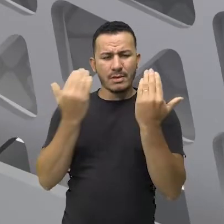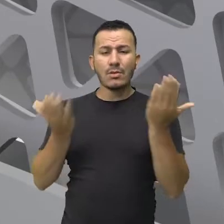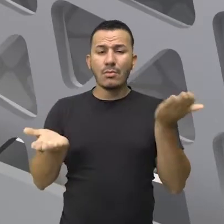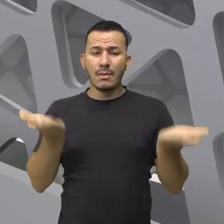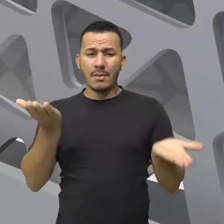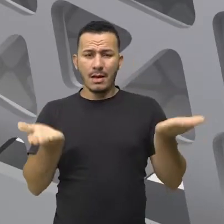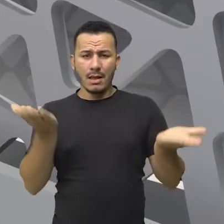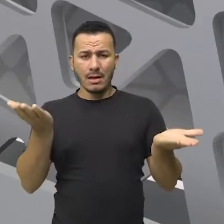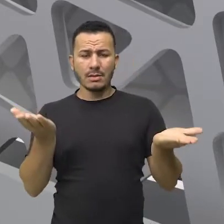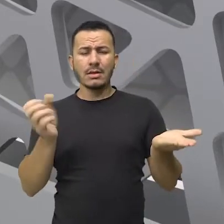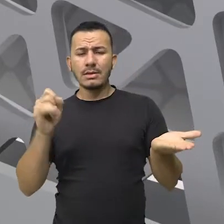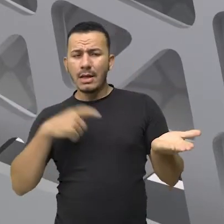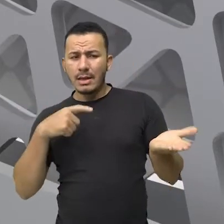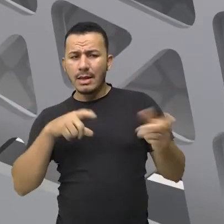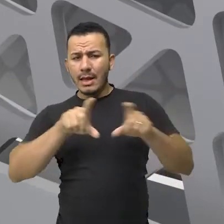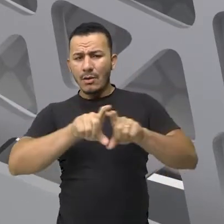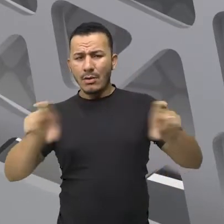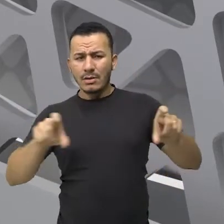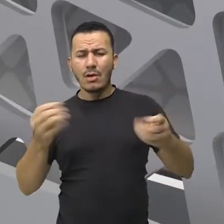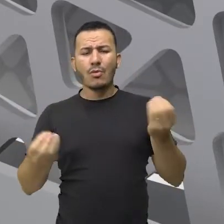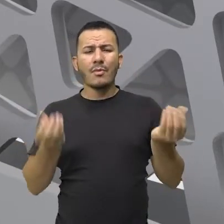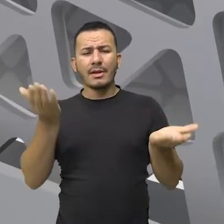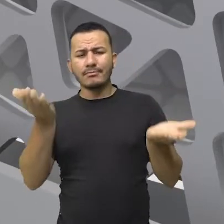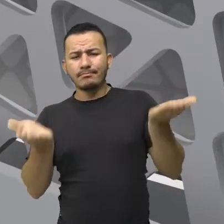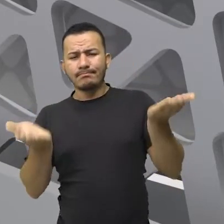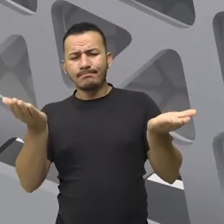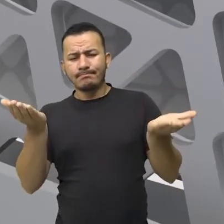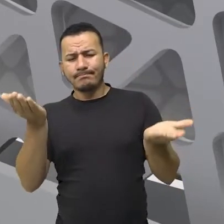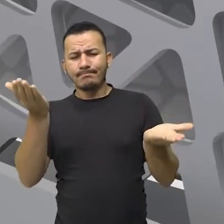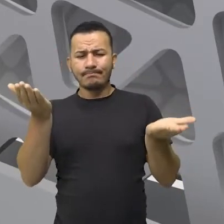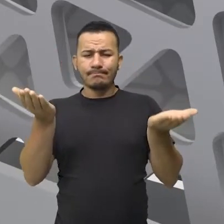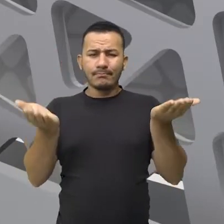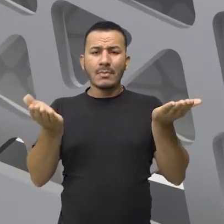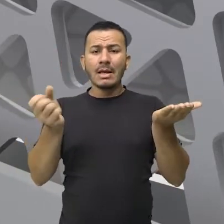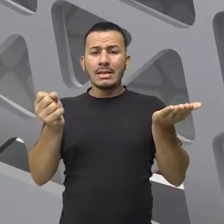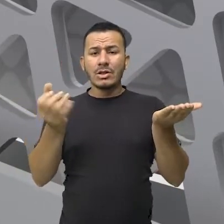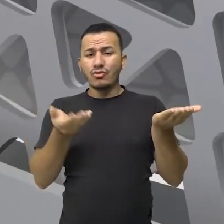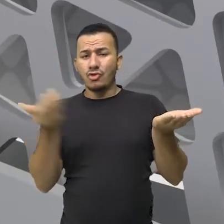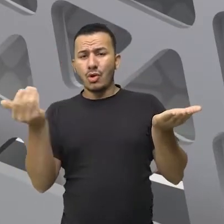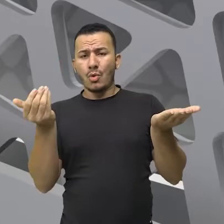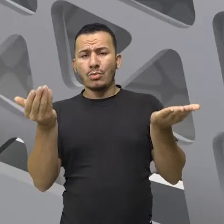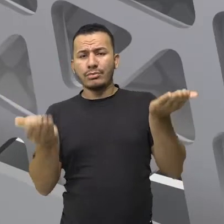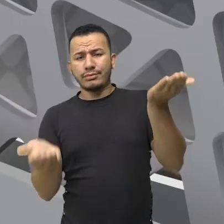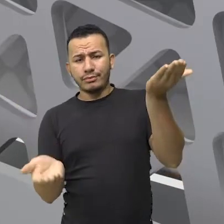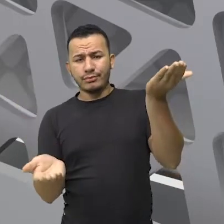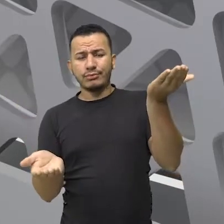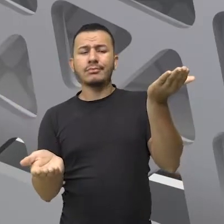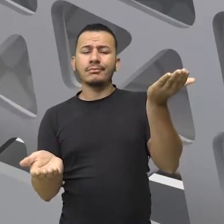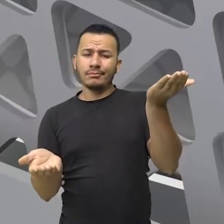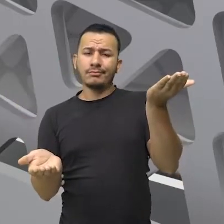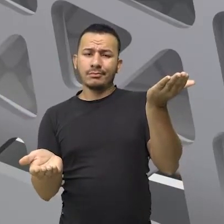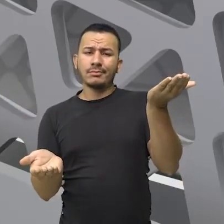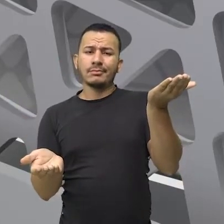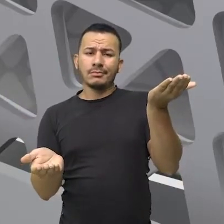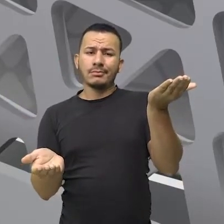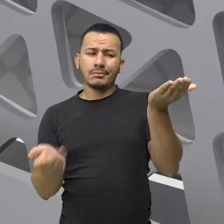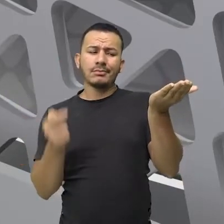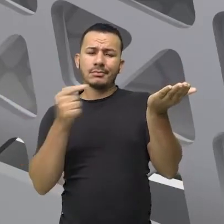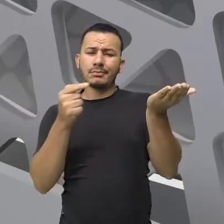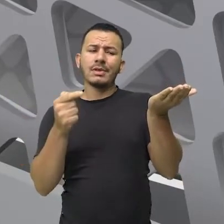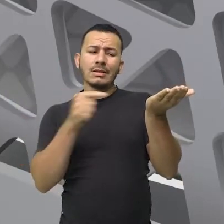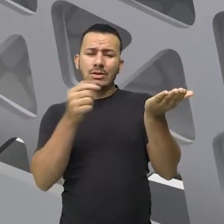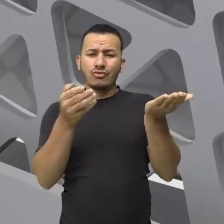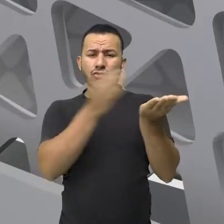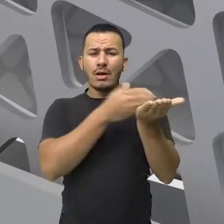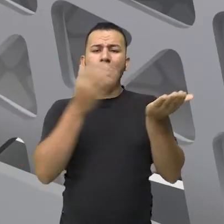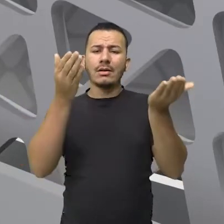tá? Se é uma equação, então, para que a balança fique equilibrada, se tirarmos algo de um lado, um valor de um lado, o mesmo valor tem que ser